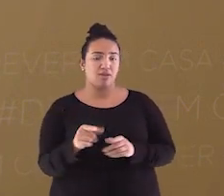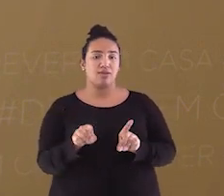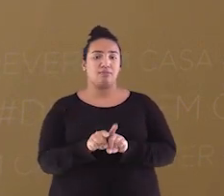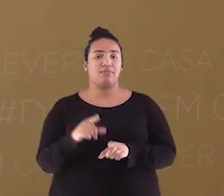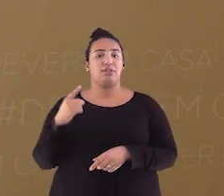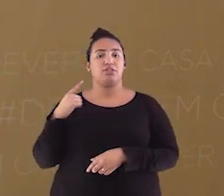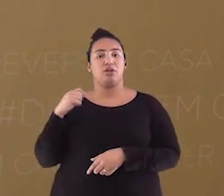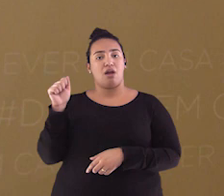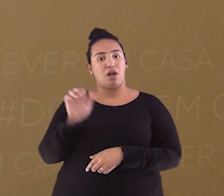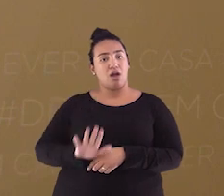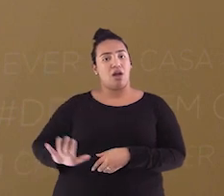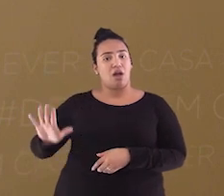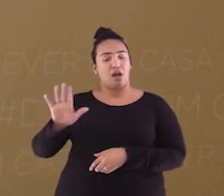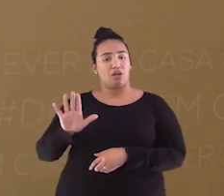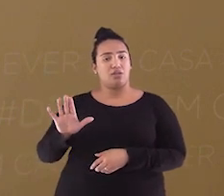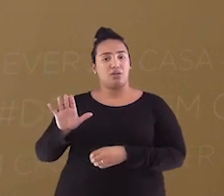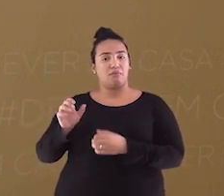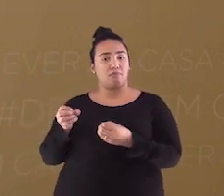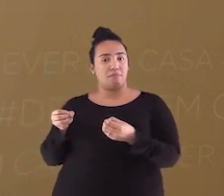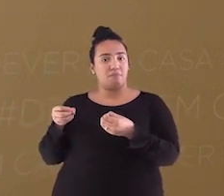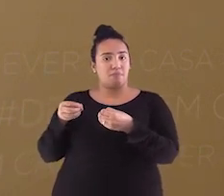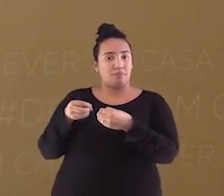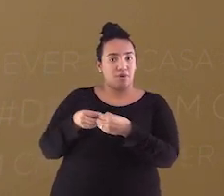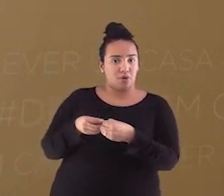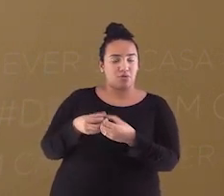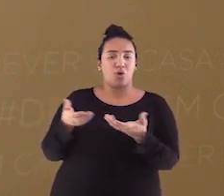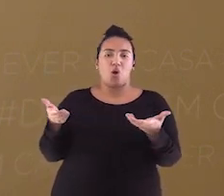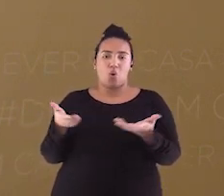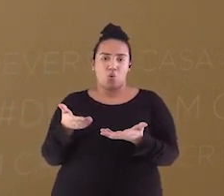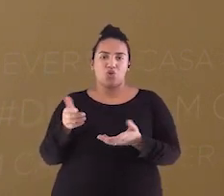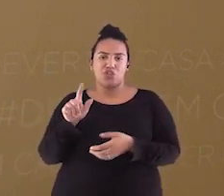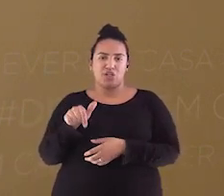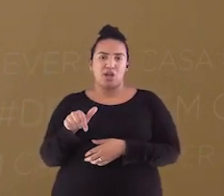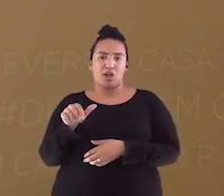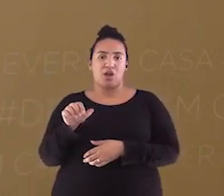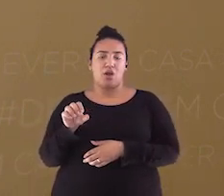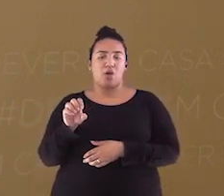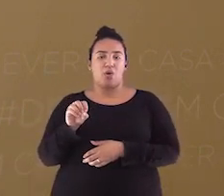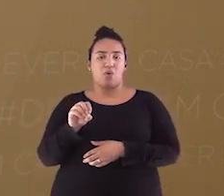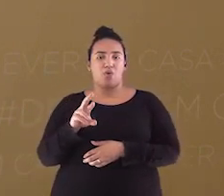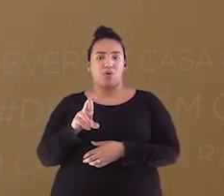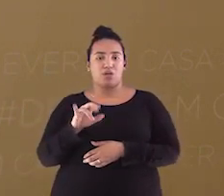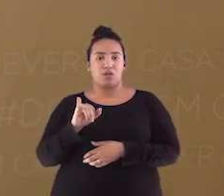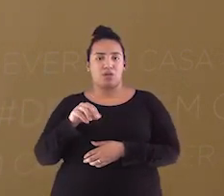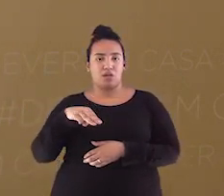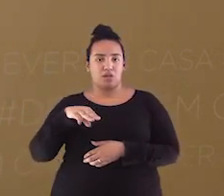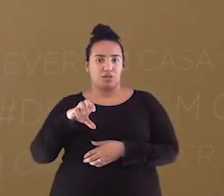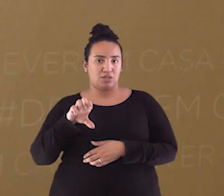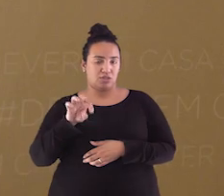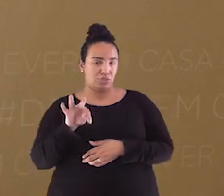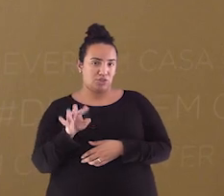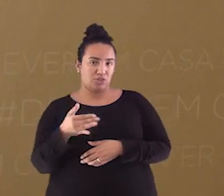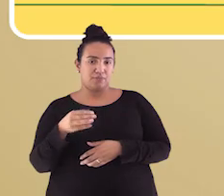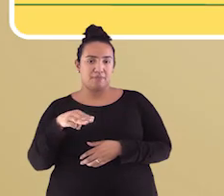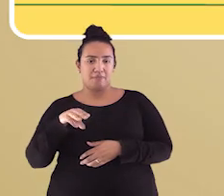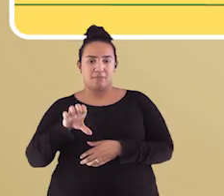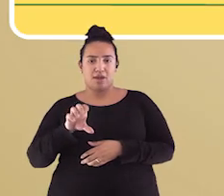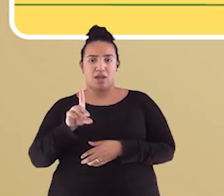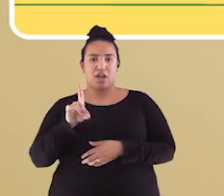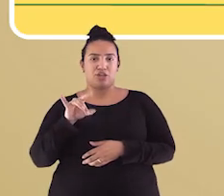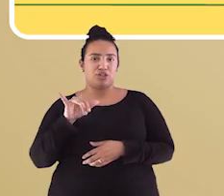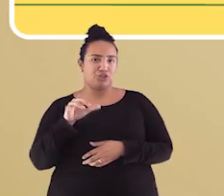Oriente Próximo, hoje mais conhecido como Oriente Médio, e em Extremo Oriente, mais ao leste da Ásia.